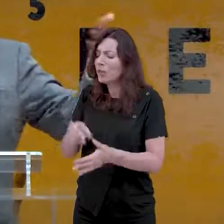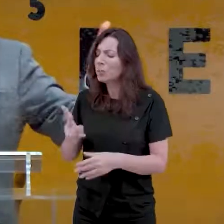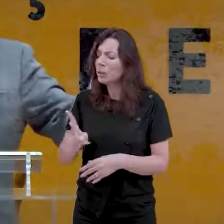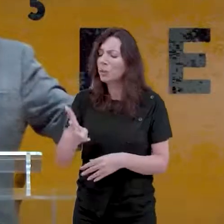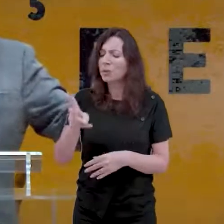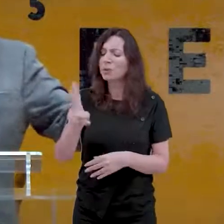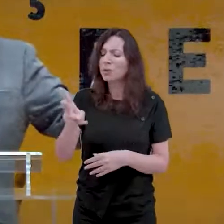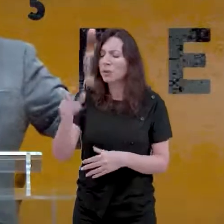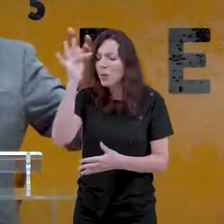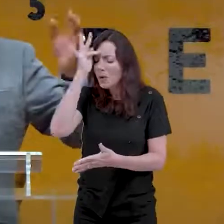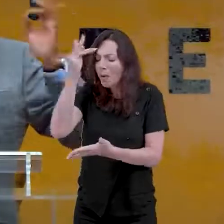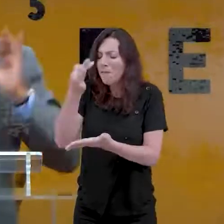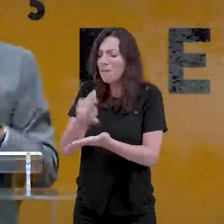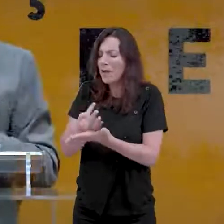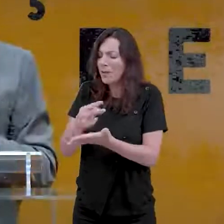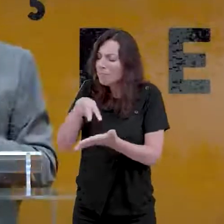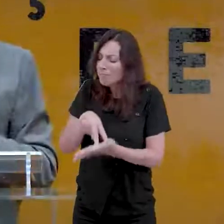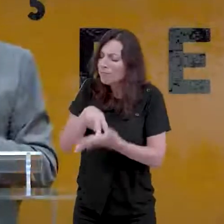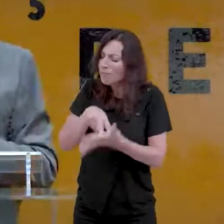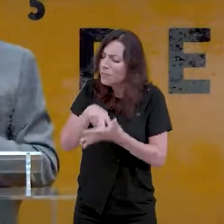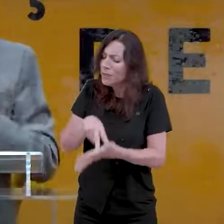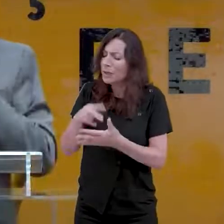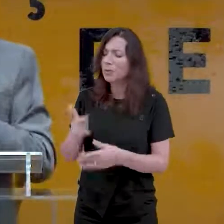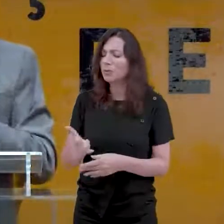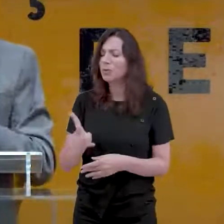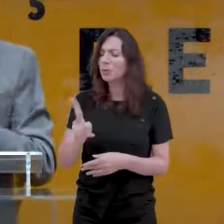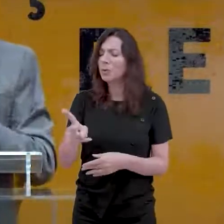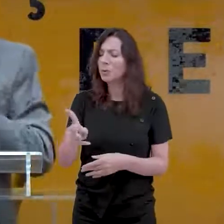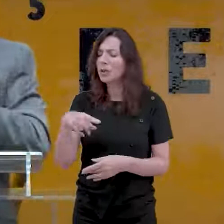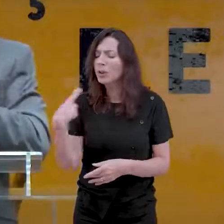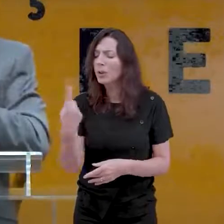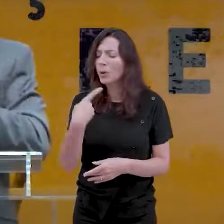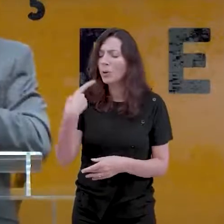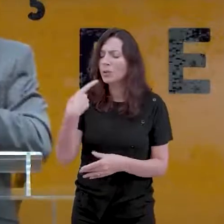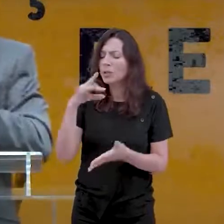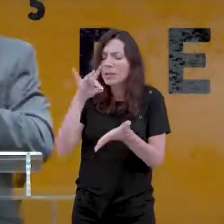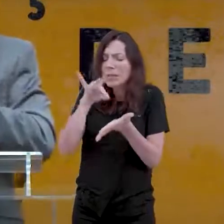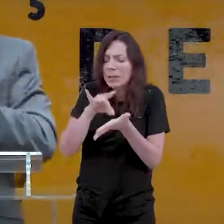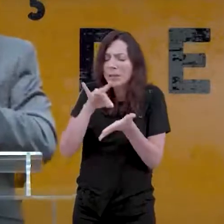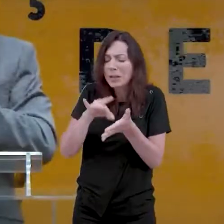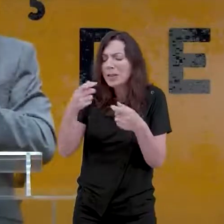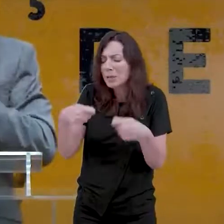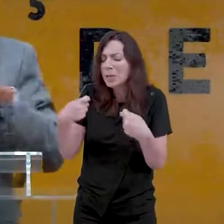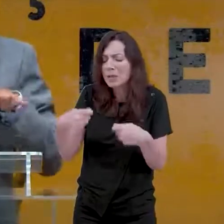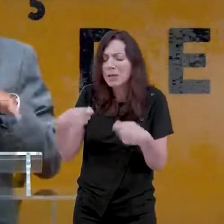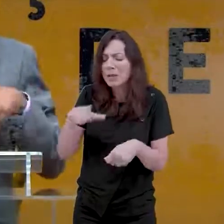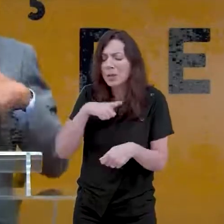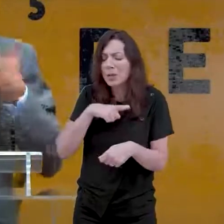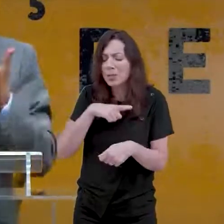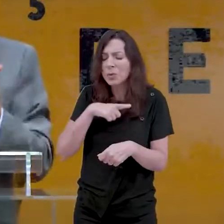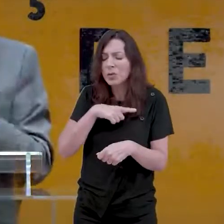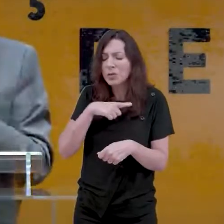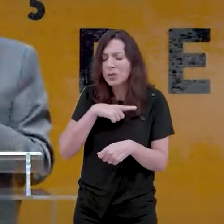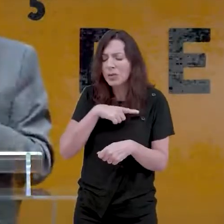seja robustecida e que a nossa certeza seja de que Tu és poderoso, não só para aliviar os dramas do nosso